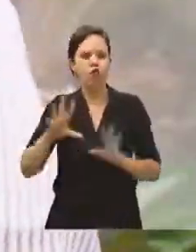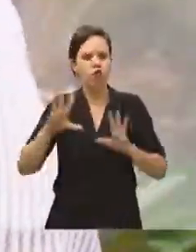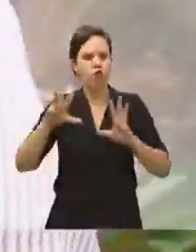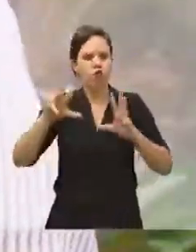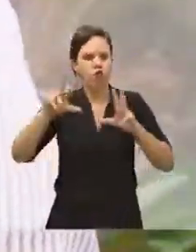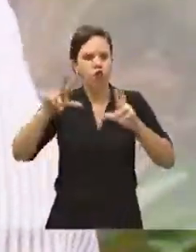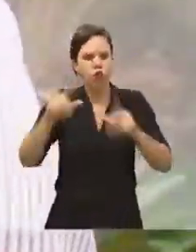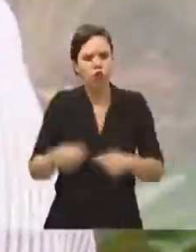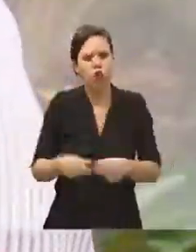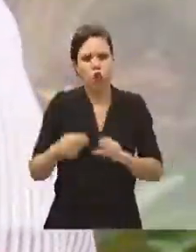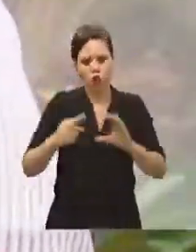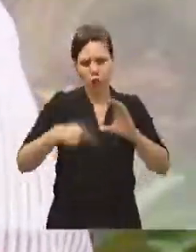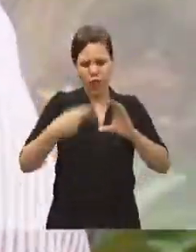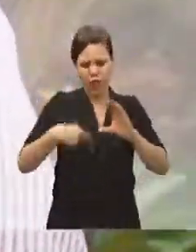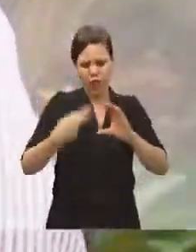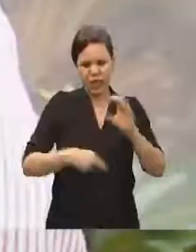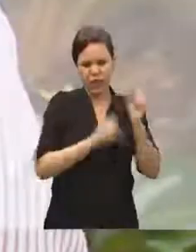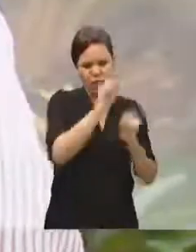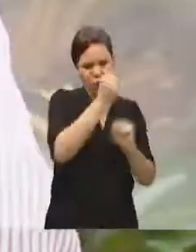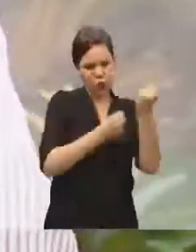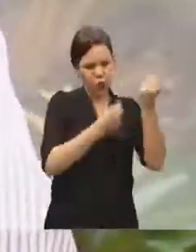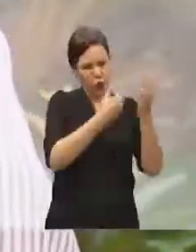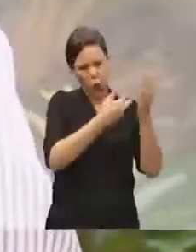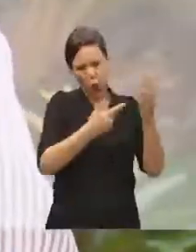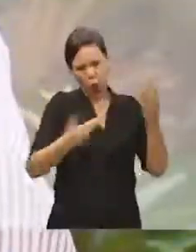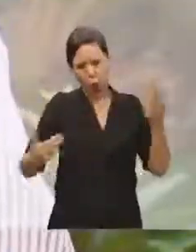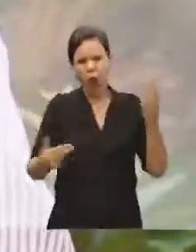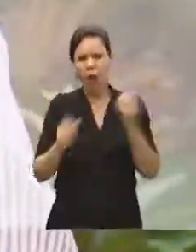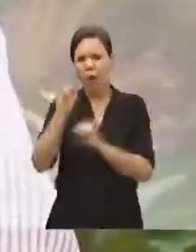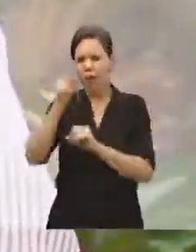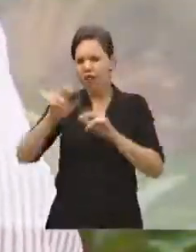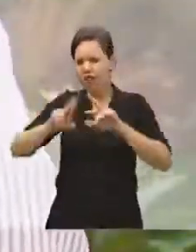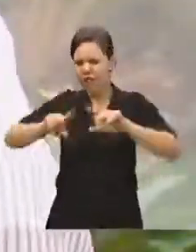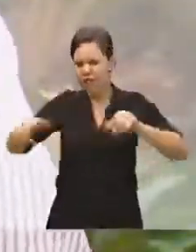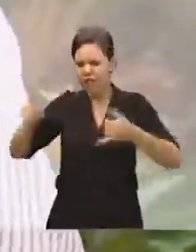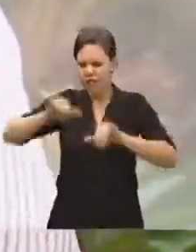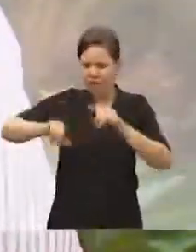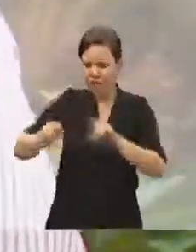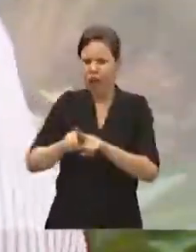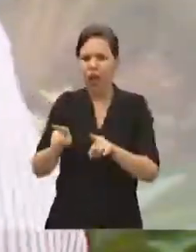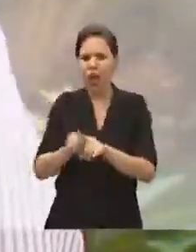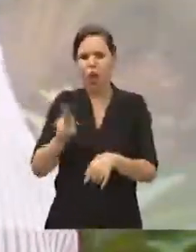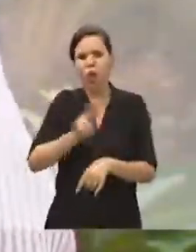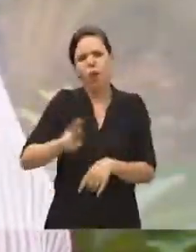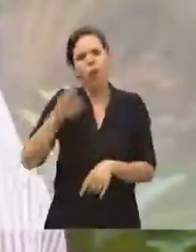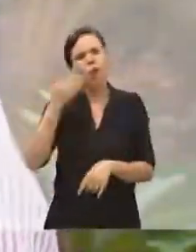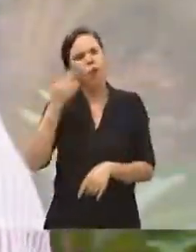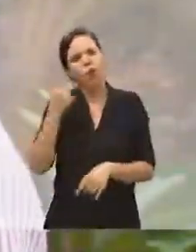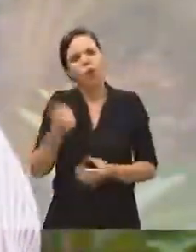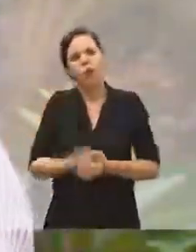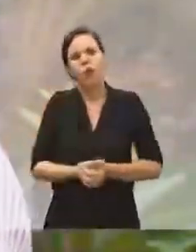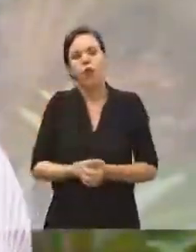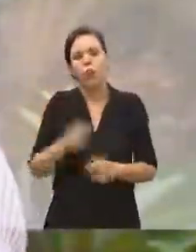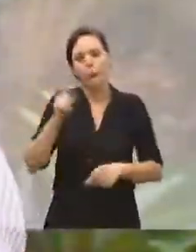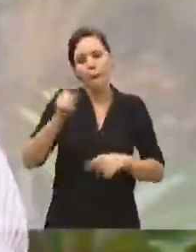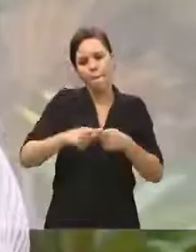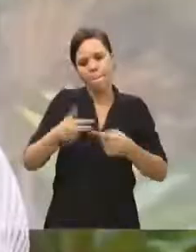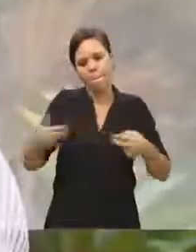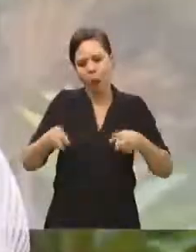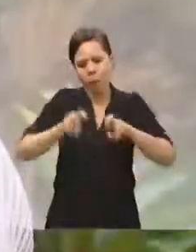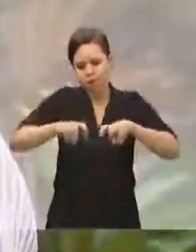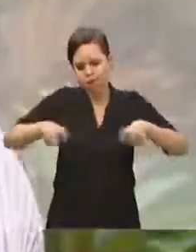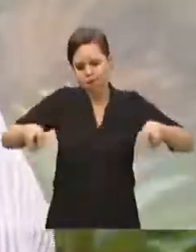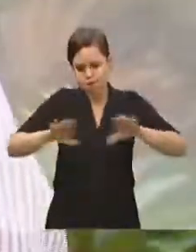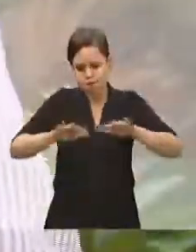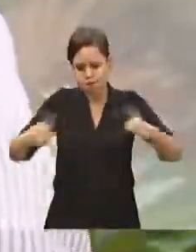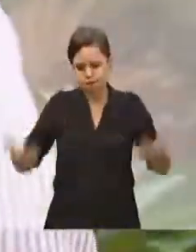que vem da indústria metalúrgica, siderúrgica, de mineração, e aí ela reconstrói objetos